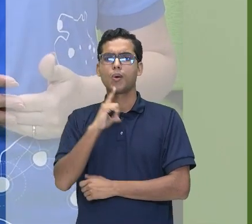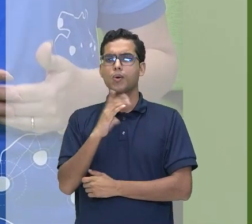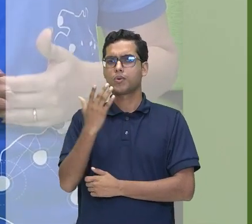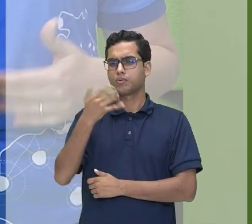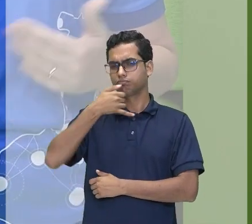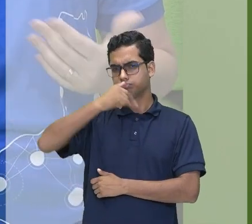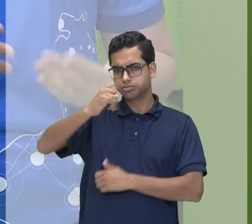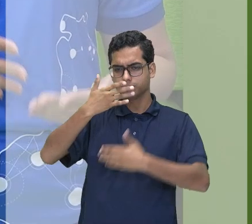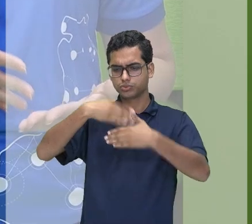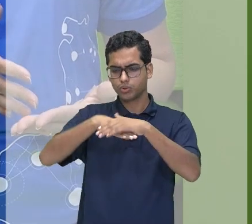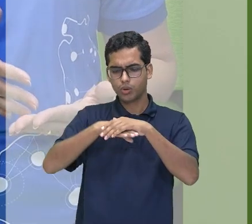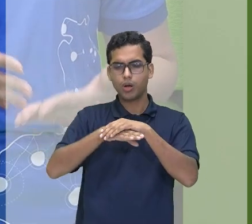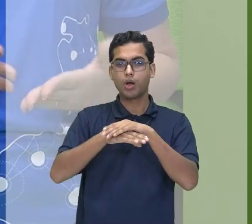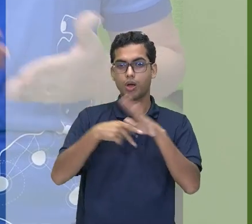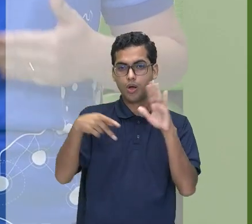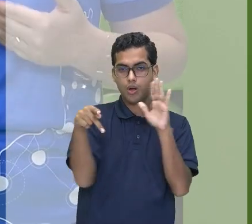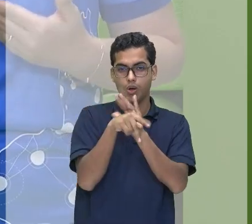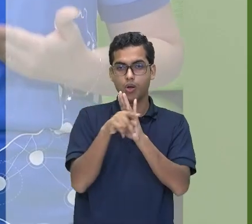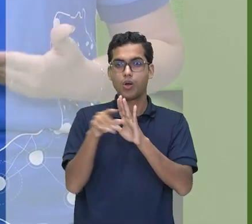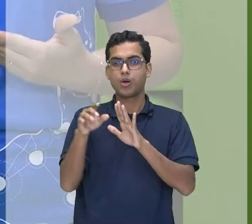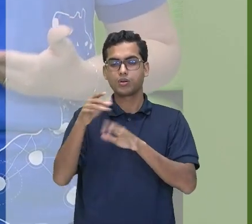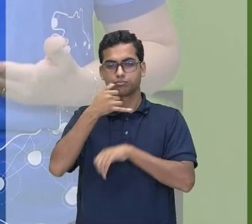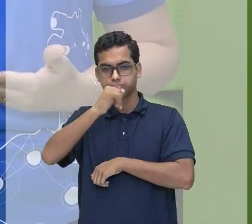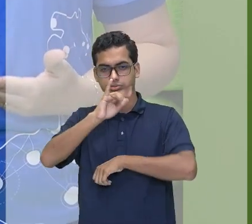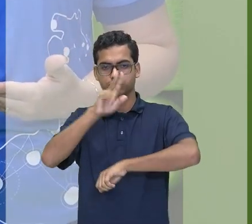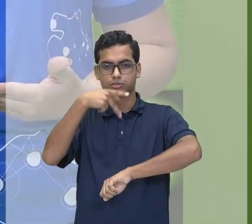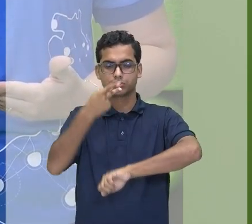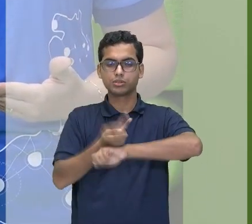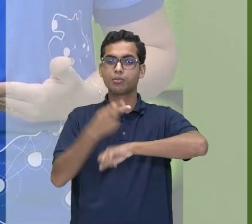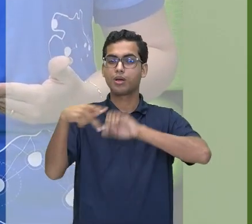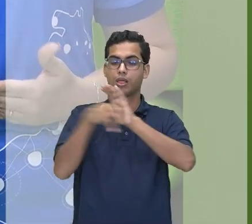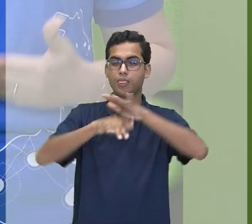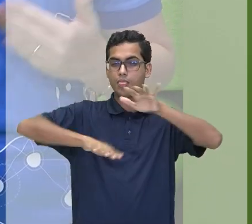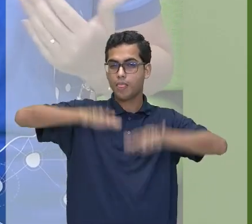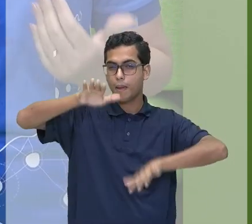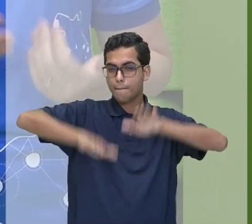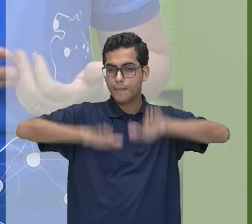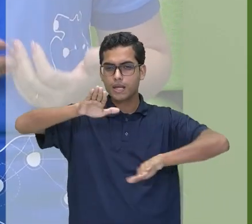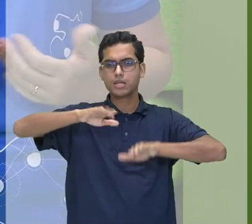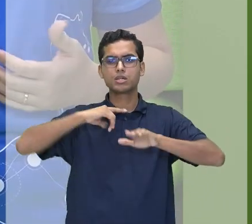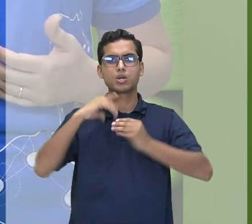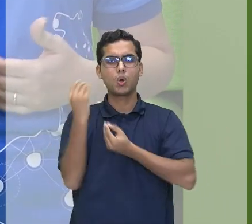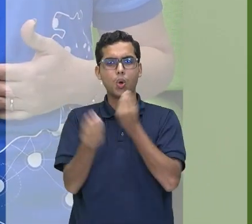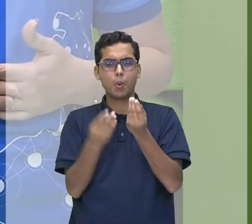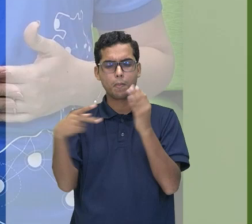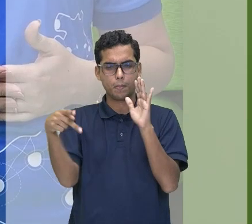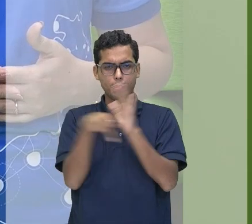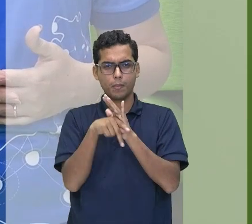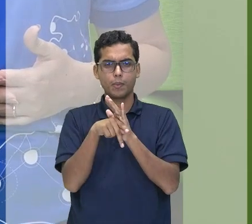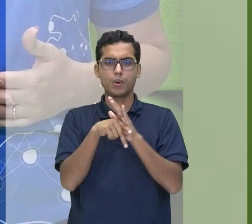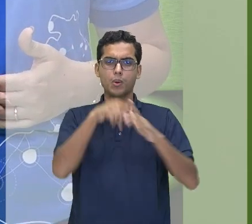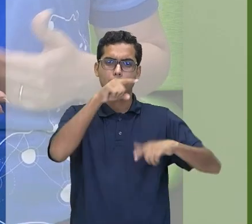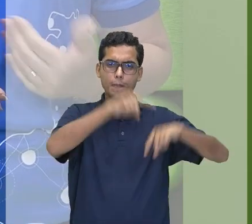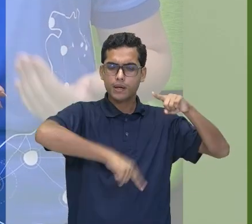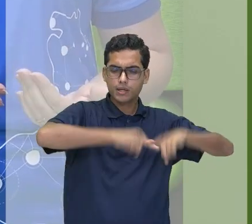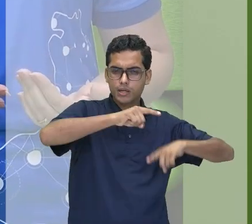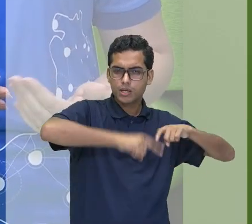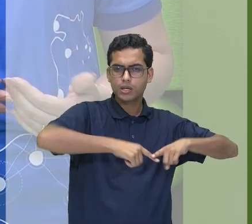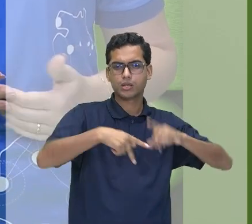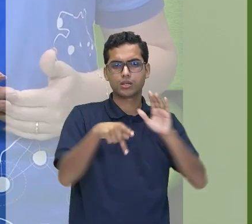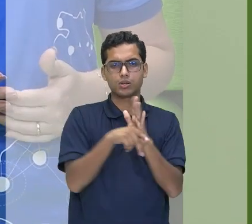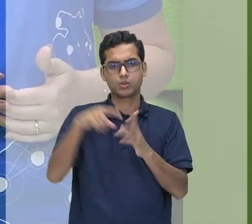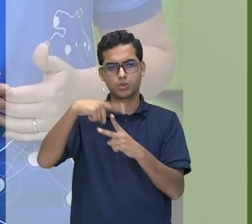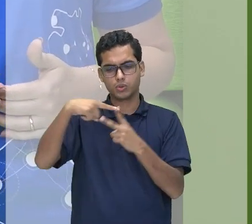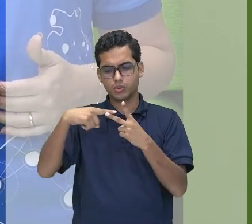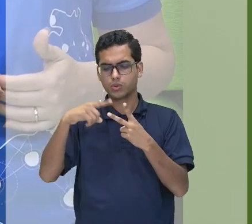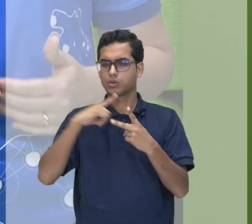um corpo que depende da posição, né, desse corpo também. Existem duas formas de energias potenciais